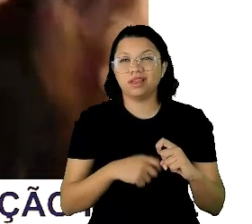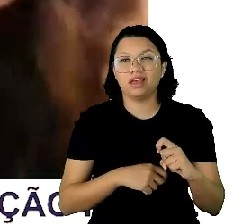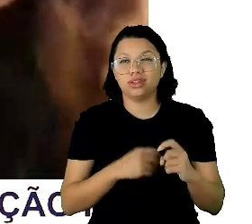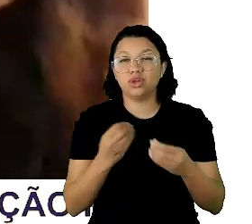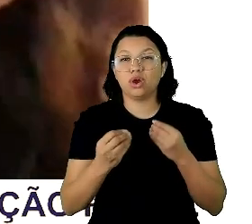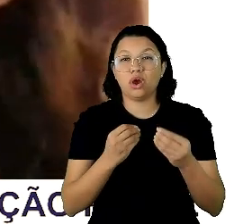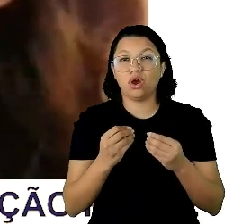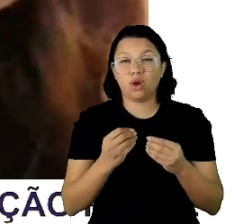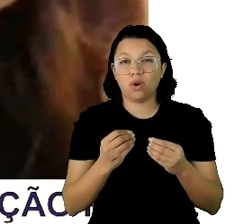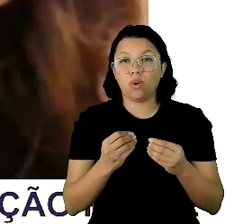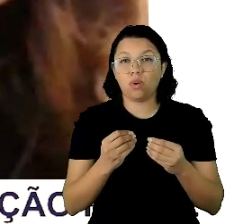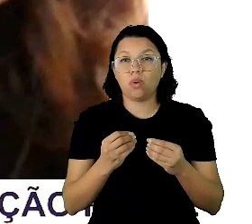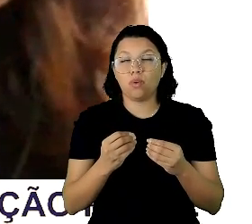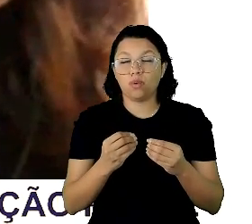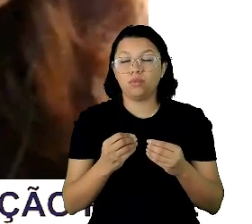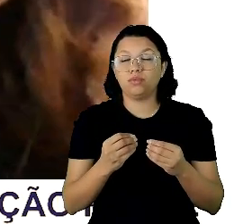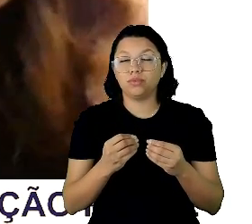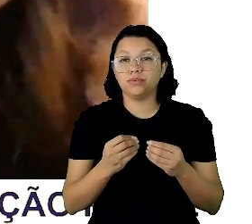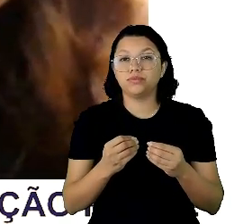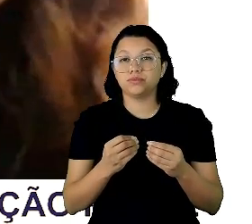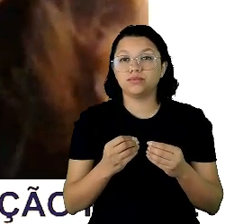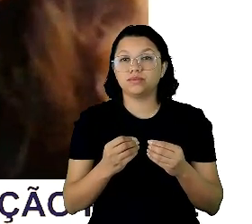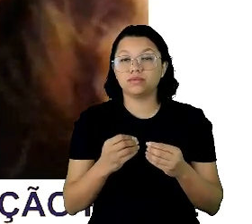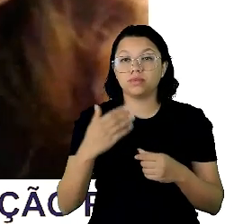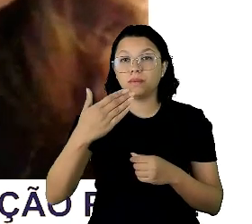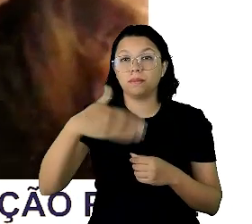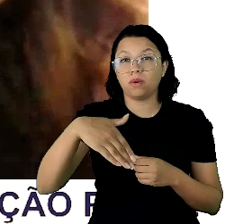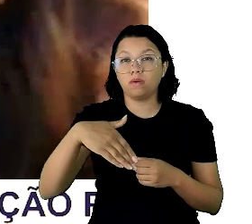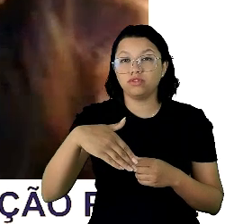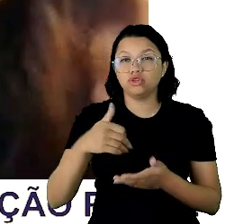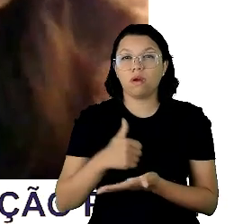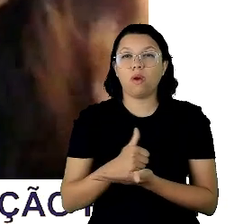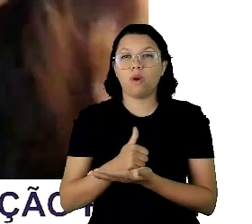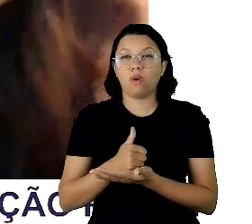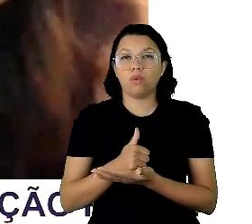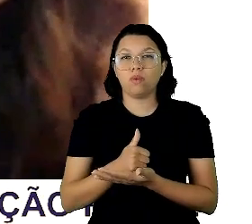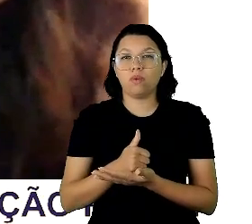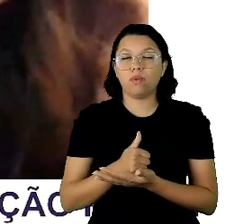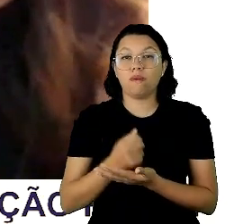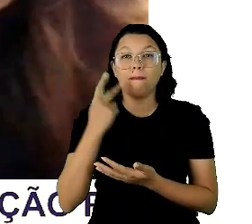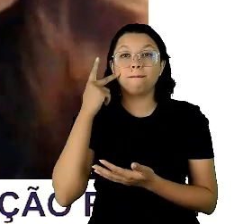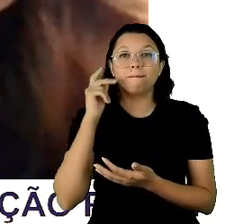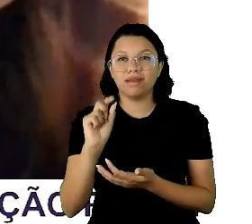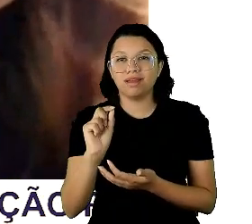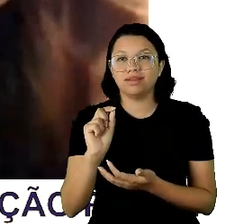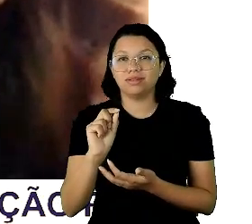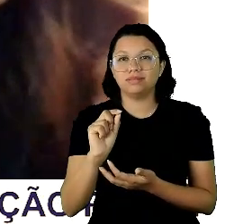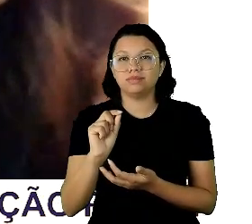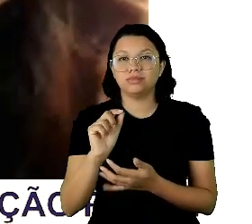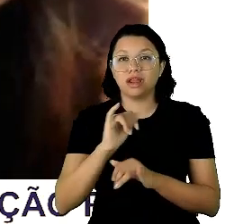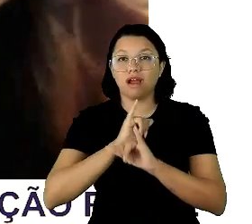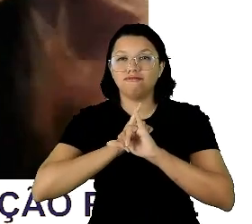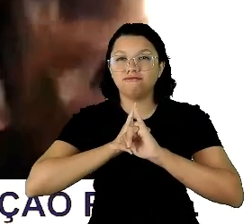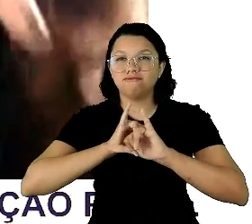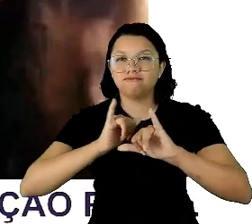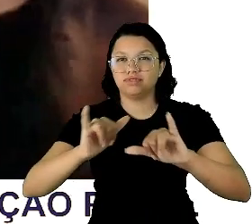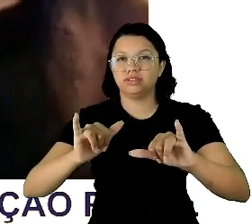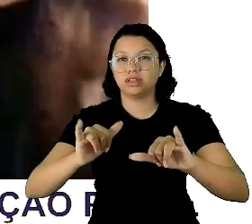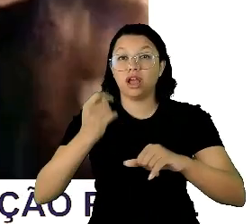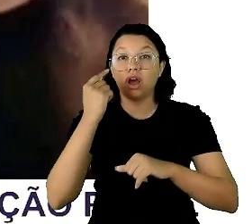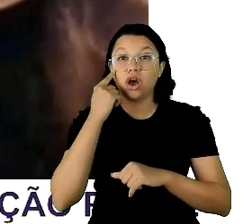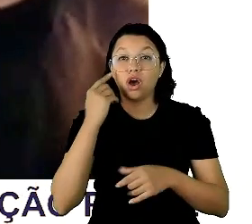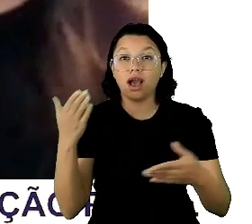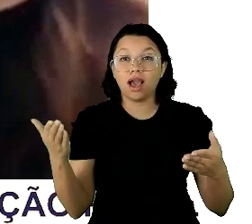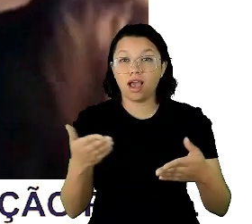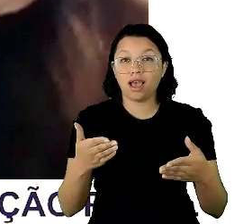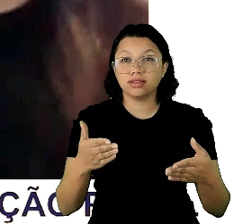dominação. As mulheres são estupradas para quê? Para passar aquele recado de, olha, esse território